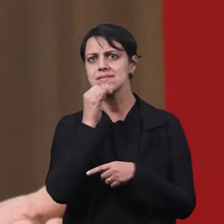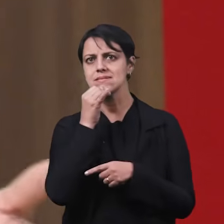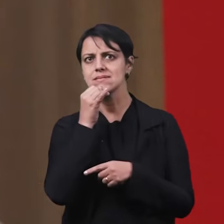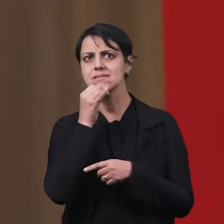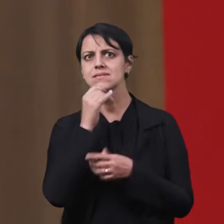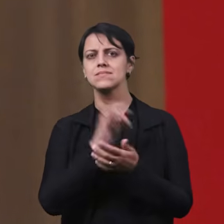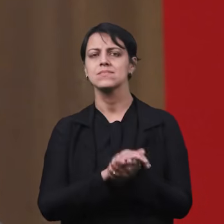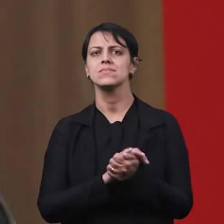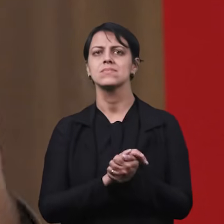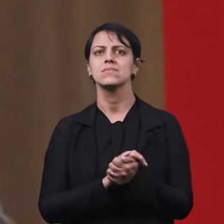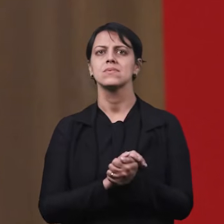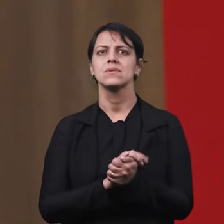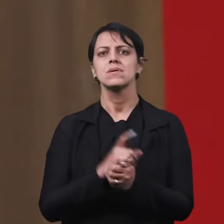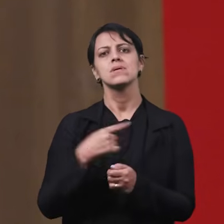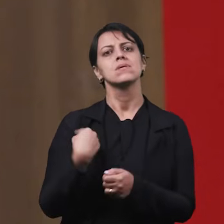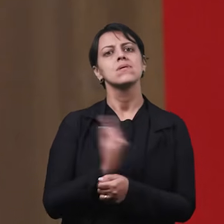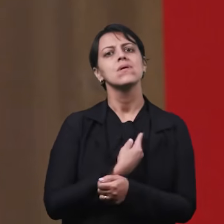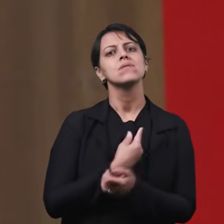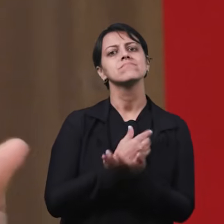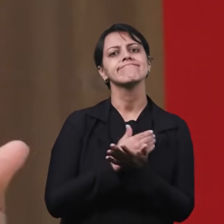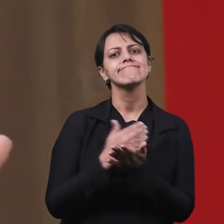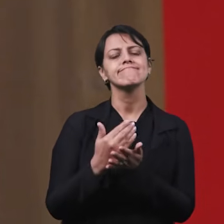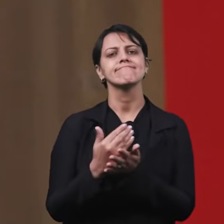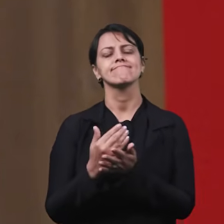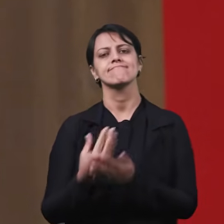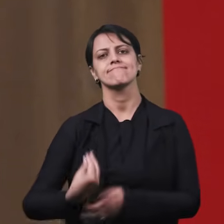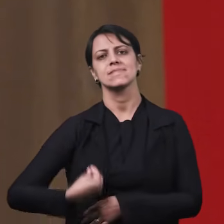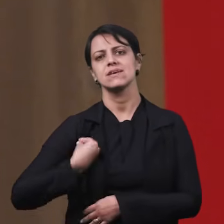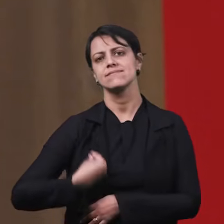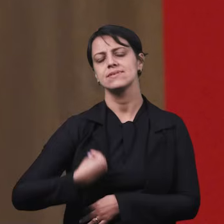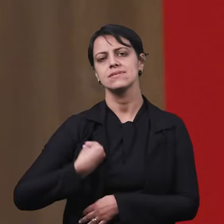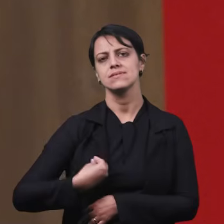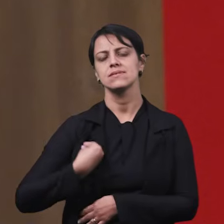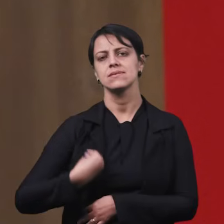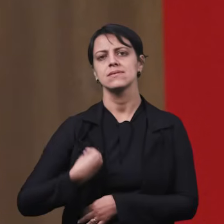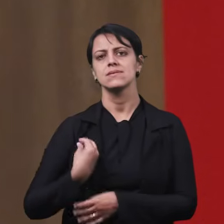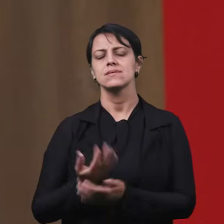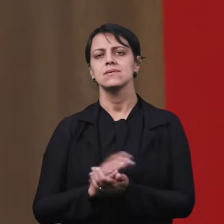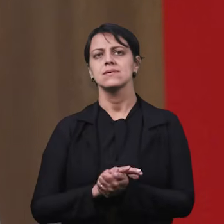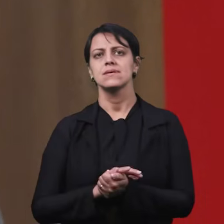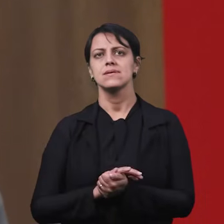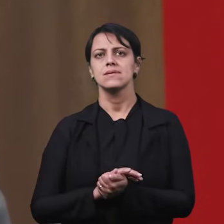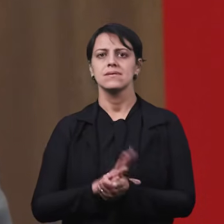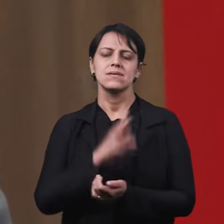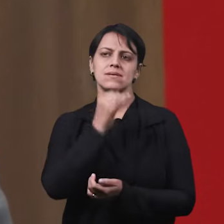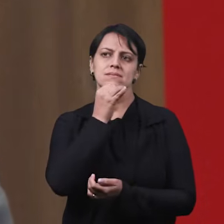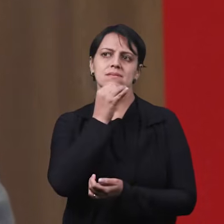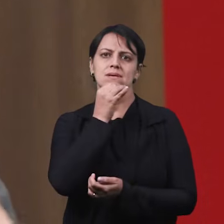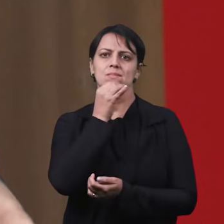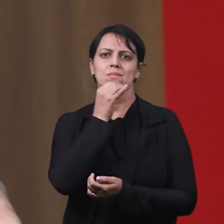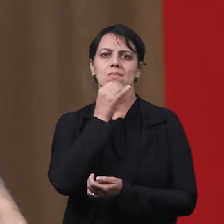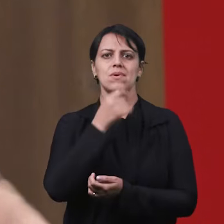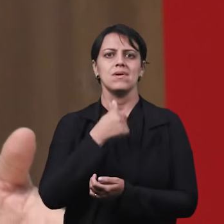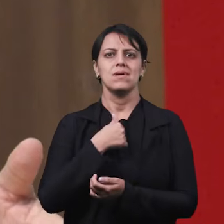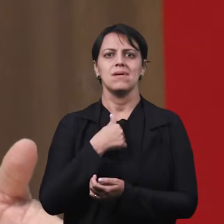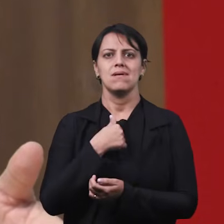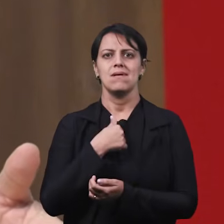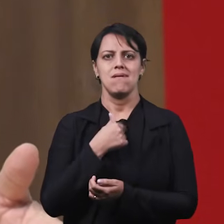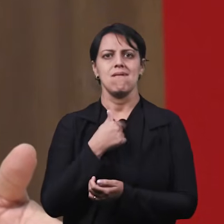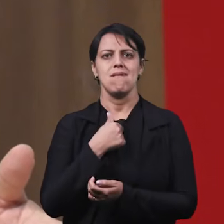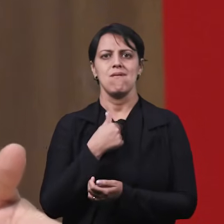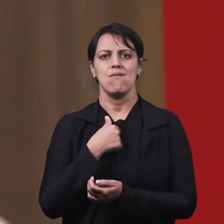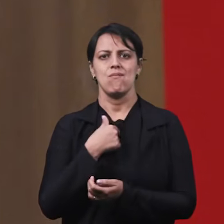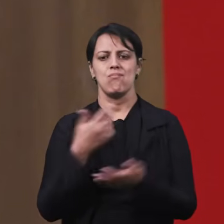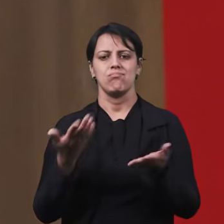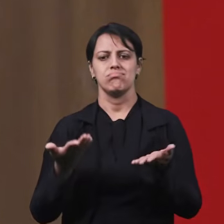nós nascemos, né? A vida vai se dando, e eu não nasci como criança, eu não nasci na